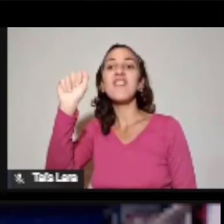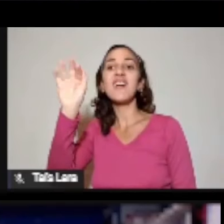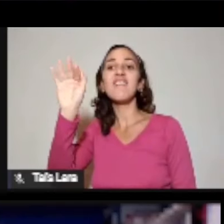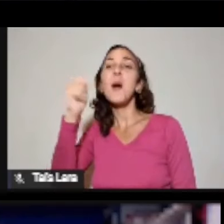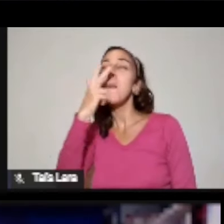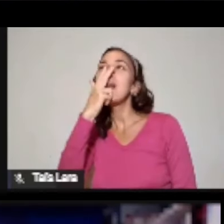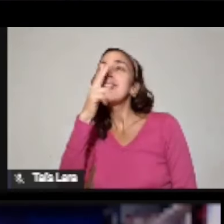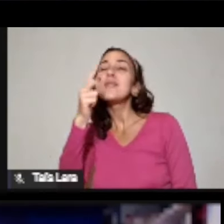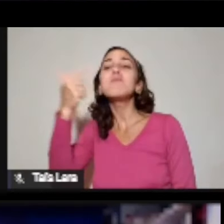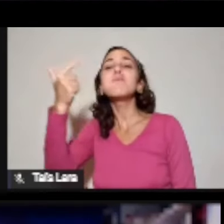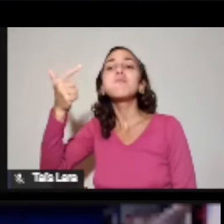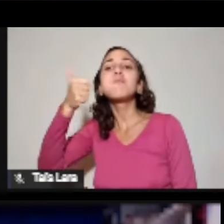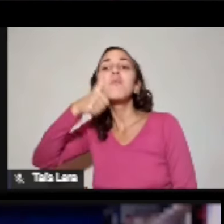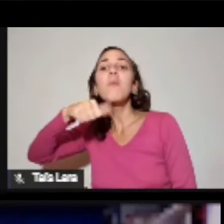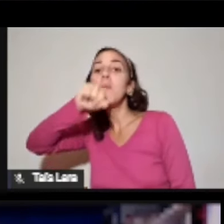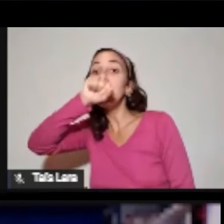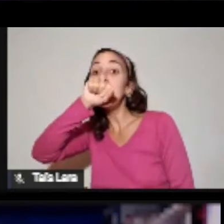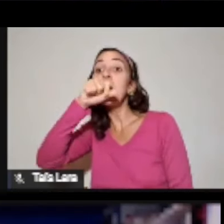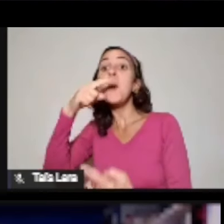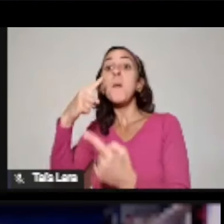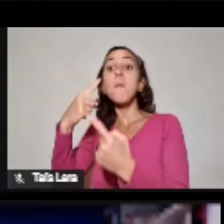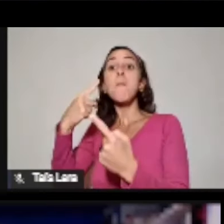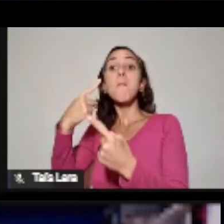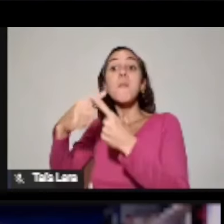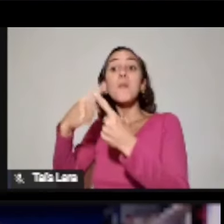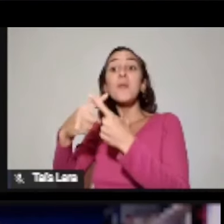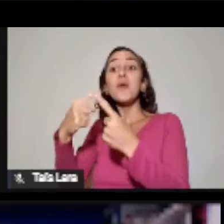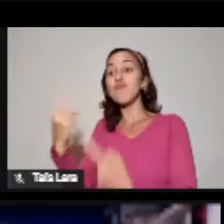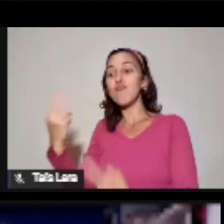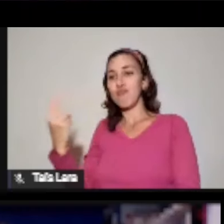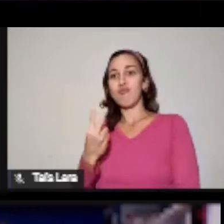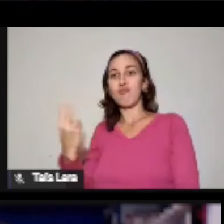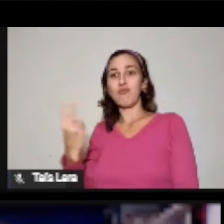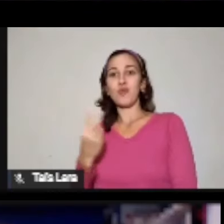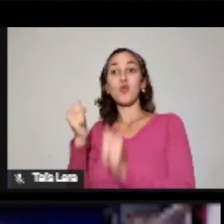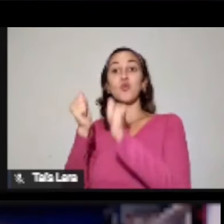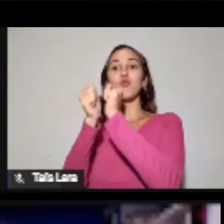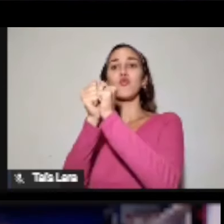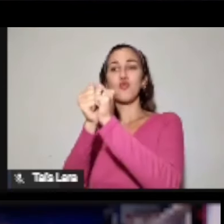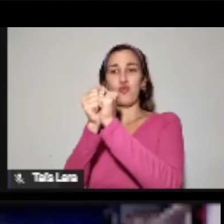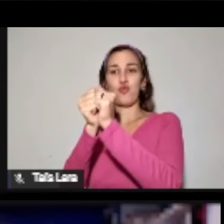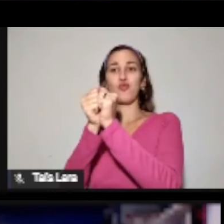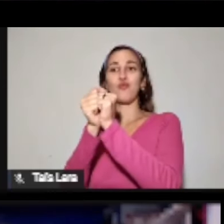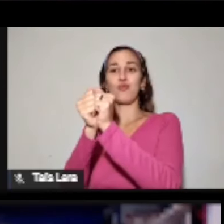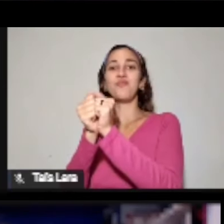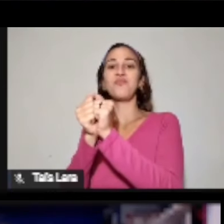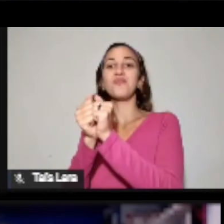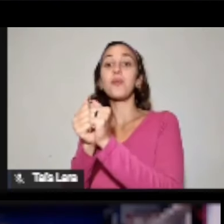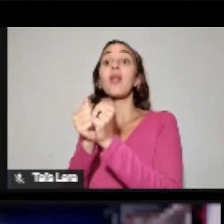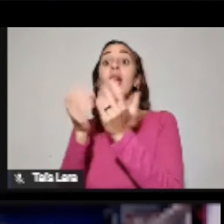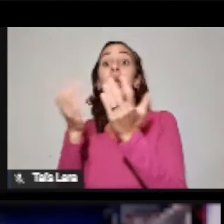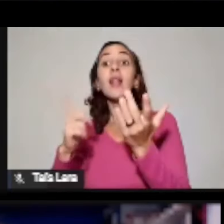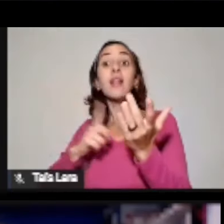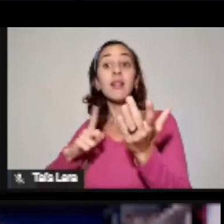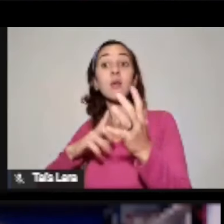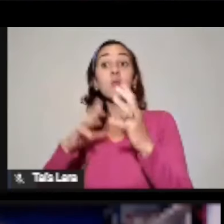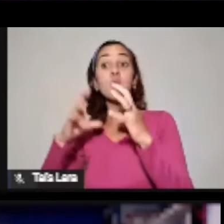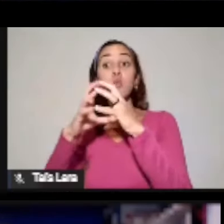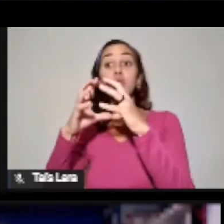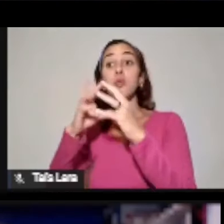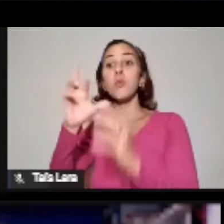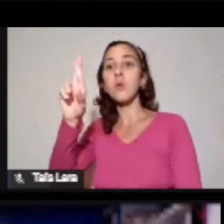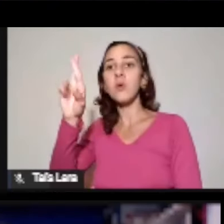na casa de João não teria nascido se não fosse esse contexto, né? E aí nós temos a rede Não Bate Duque, que eu